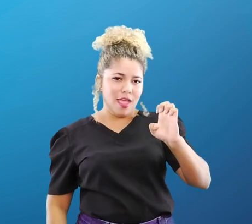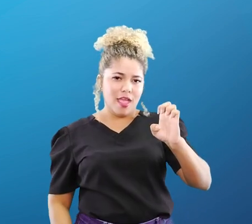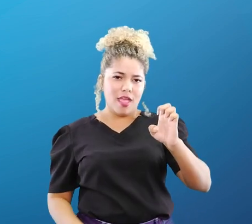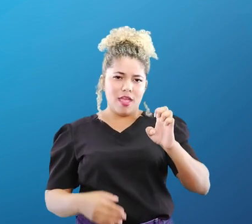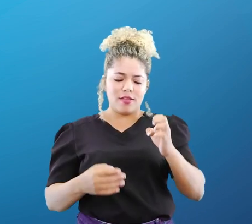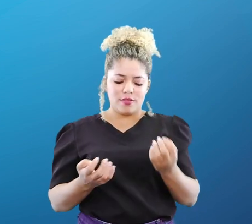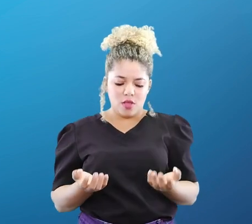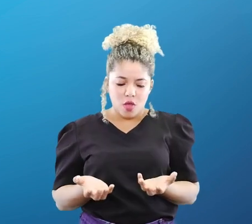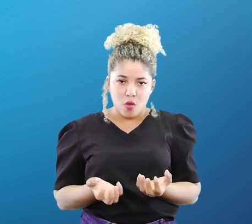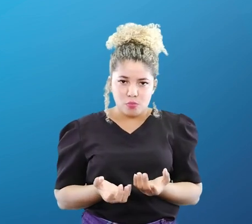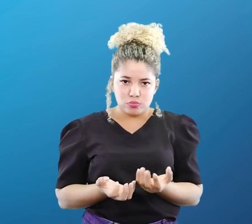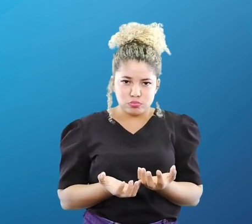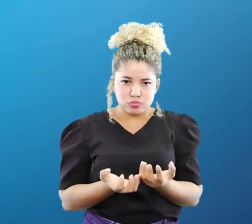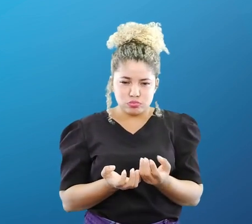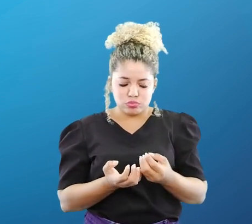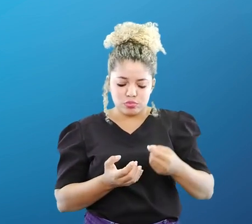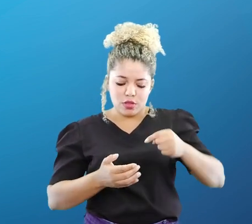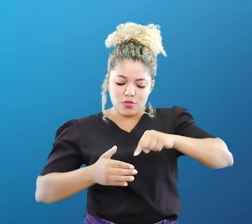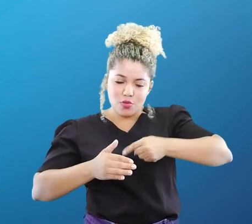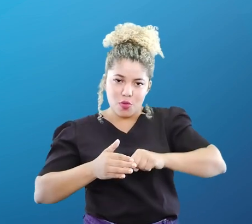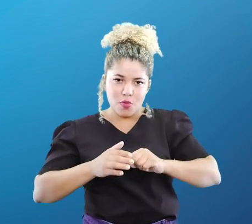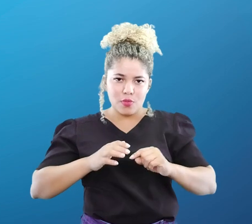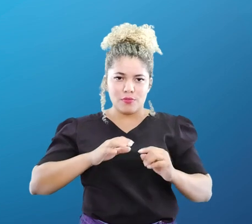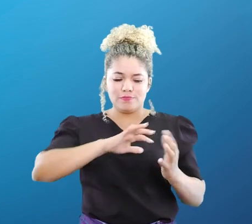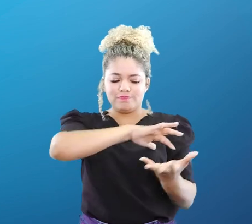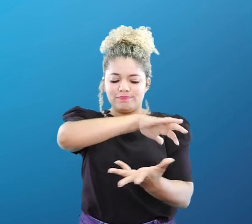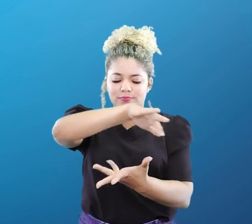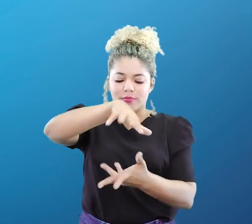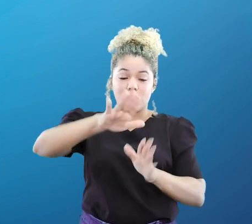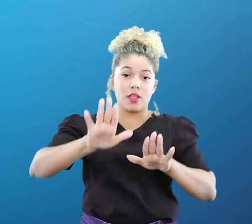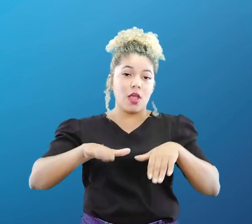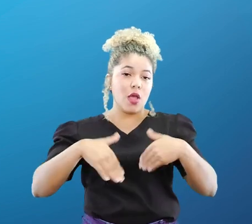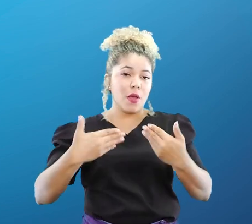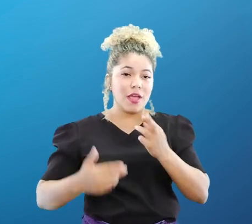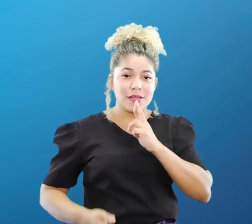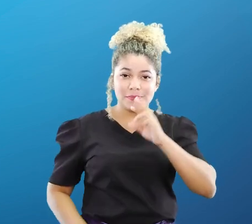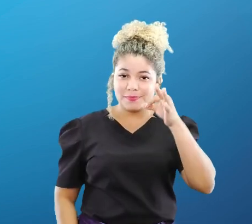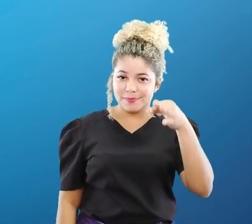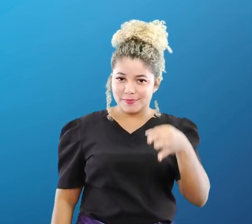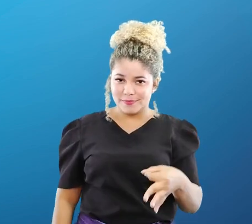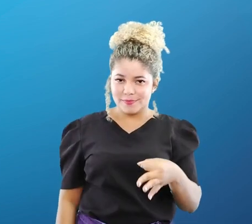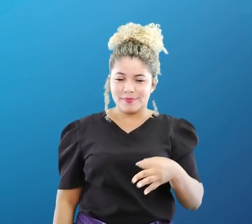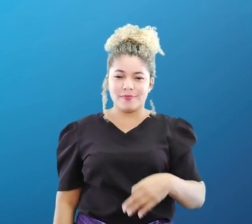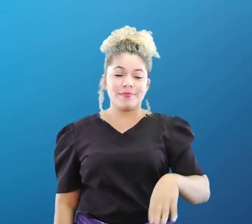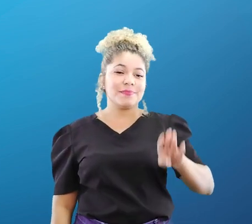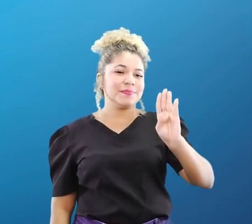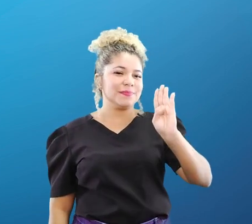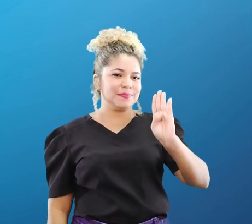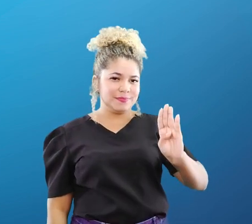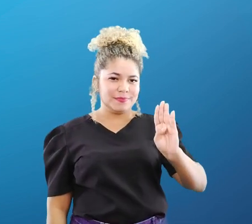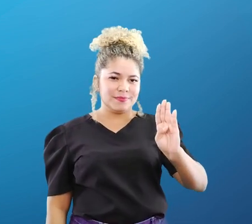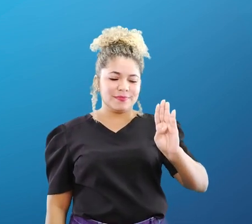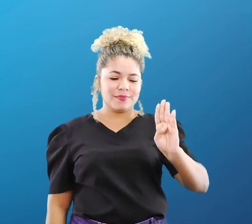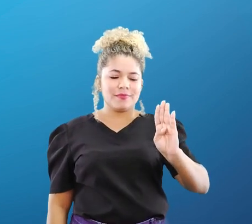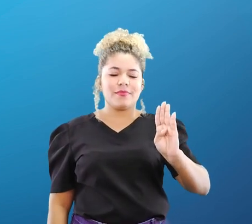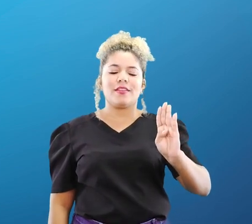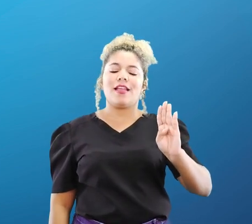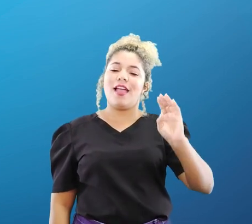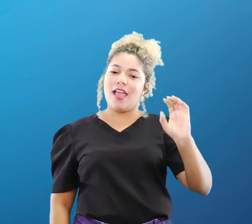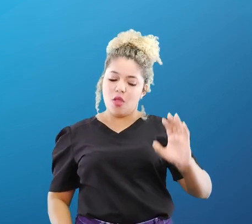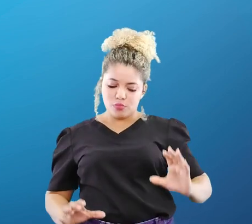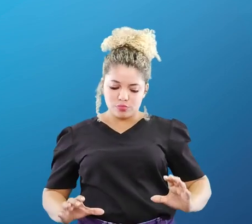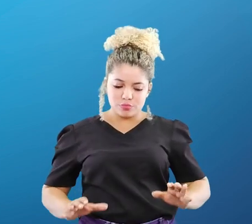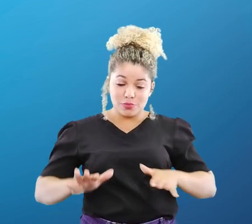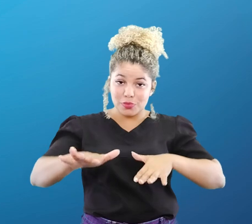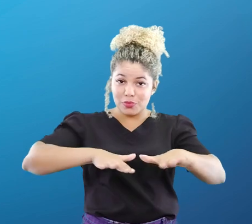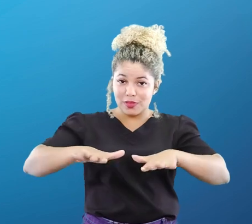magma localizada no núcleo do planeta. Qual é a nossa resposta correta? Letra B. Os terremotos são fenômenos